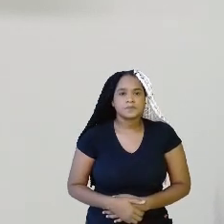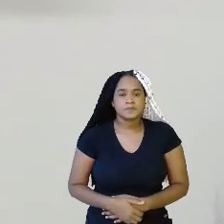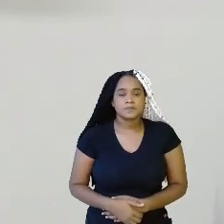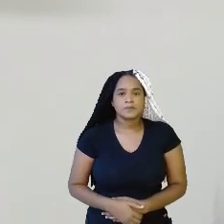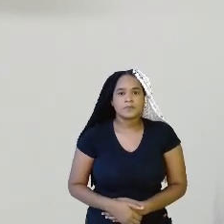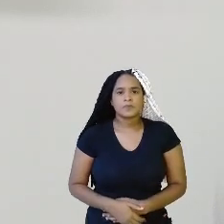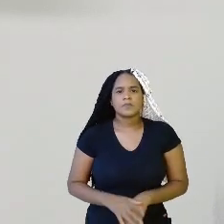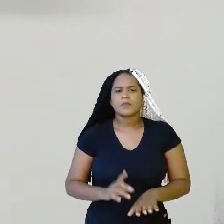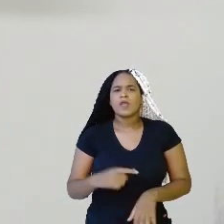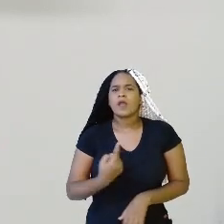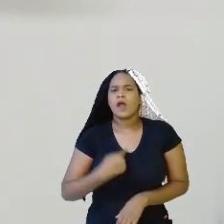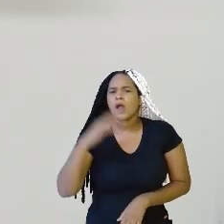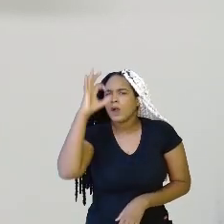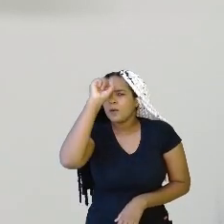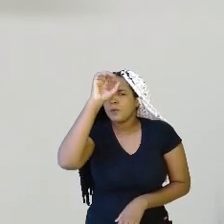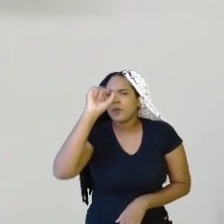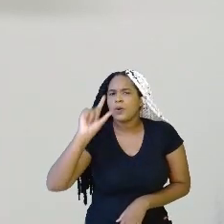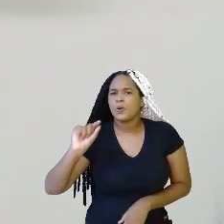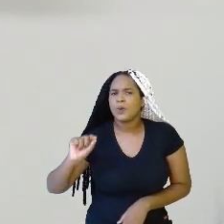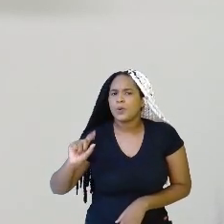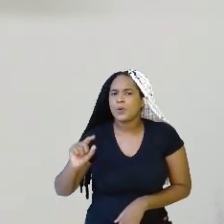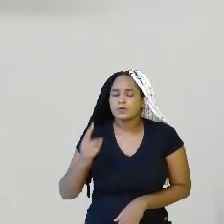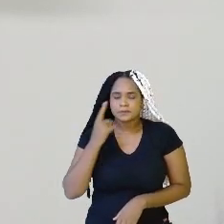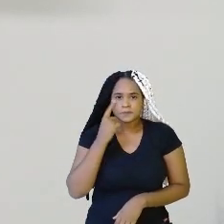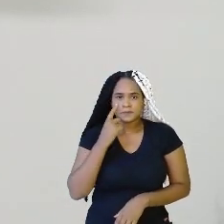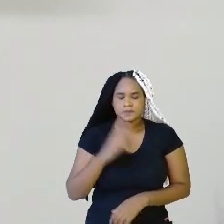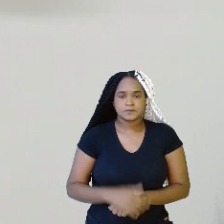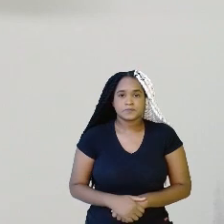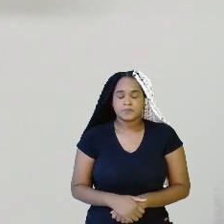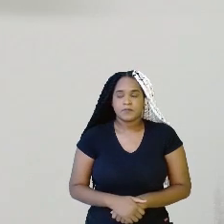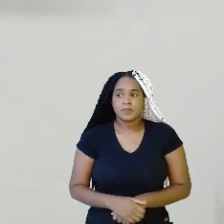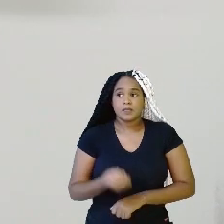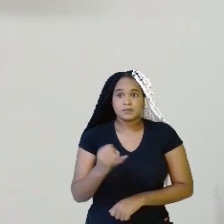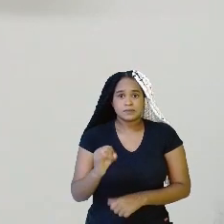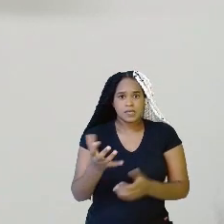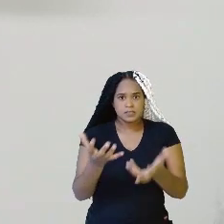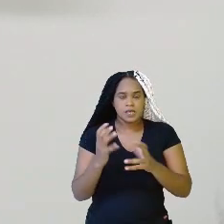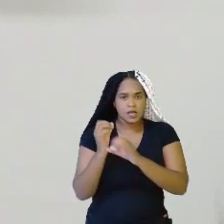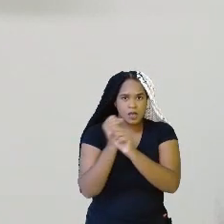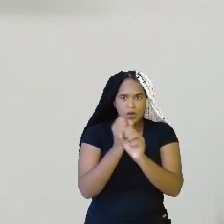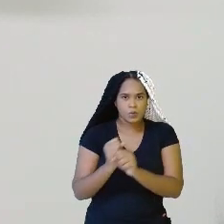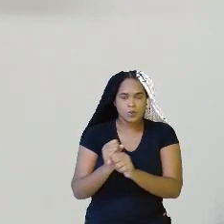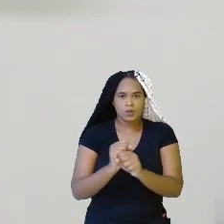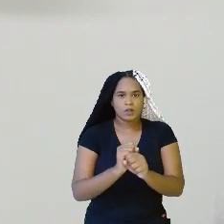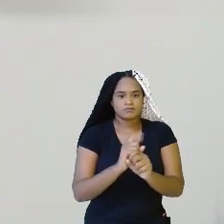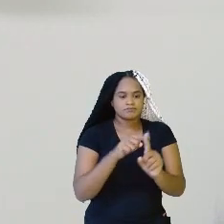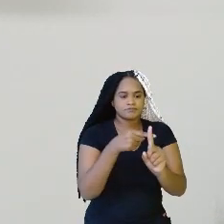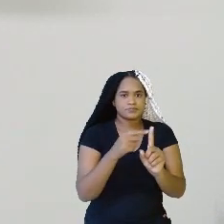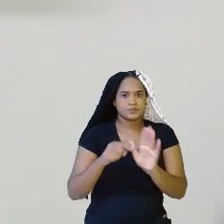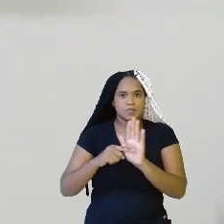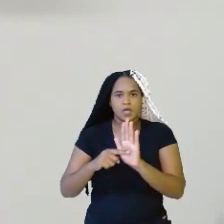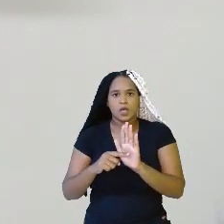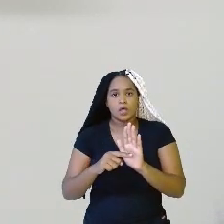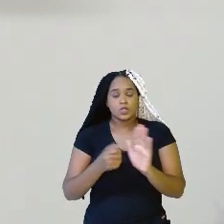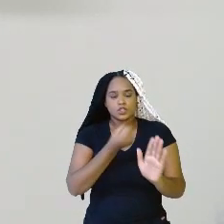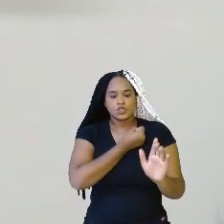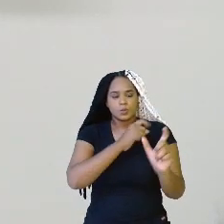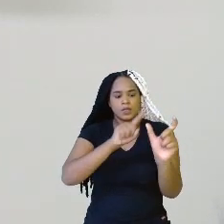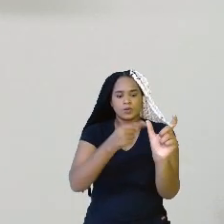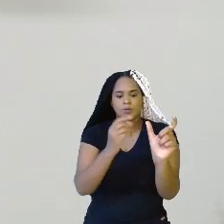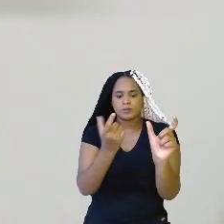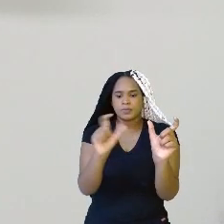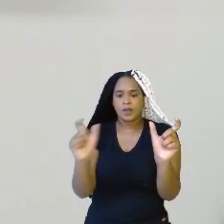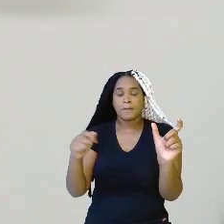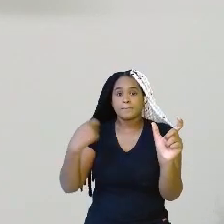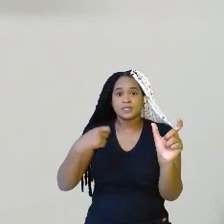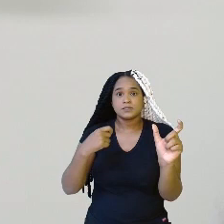O que foi que a gente aprendeu hoje? A gente aprendeu que para calcular a adição ou subtração de números decimais, precisamos